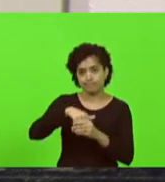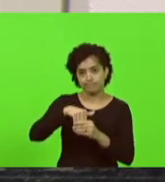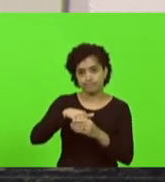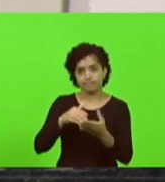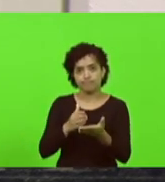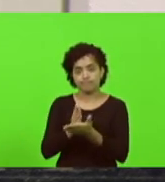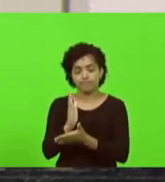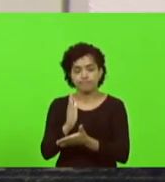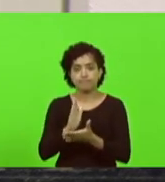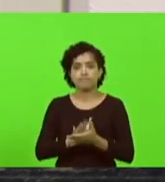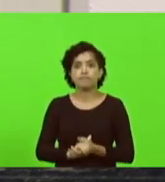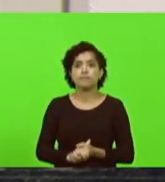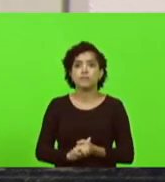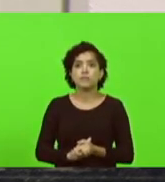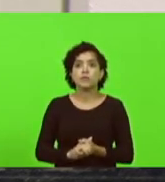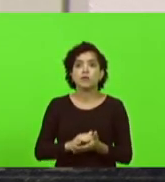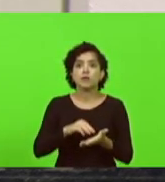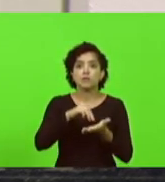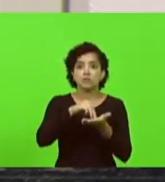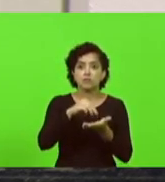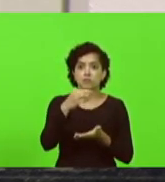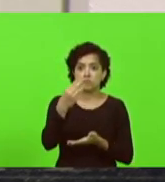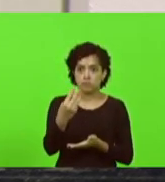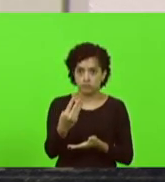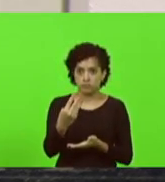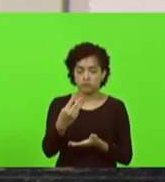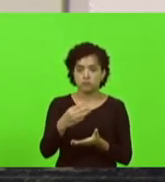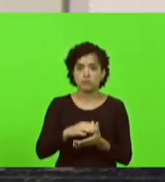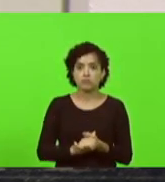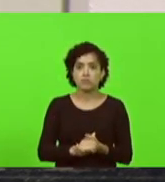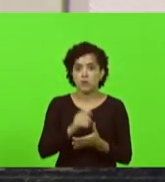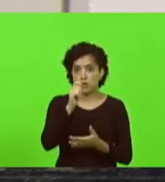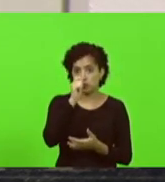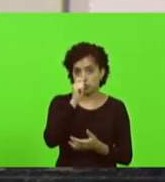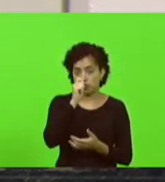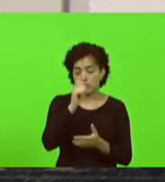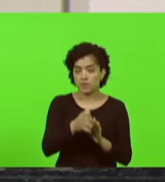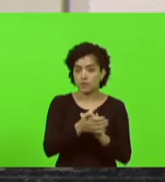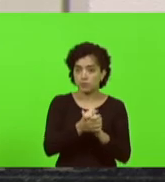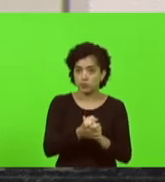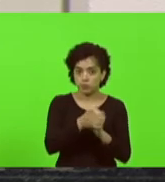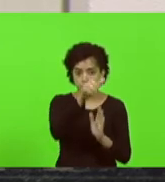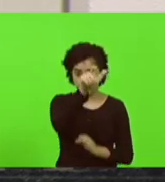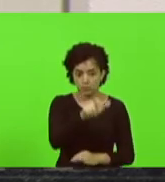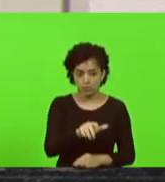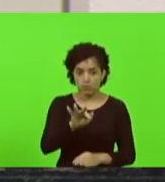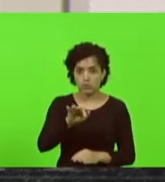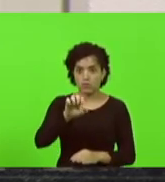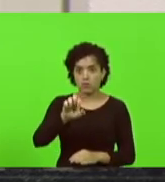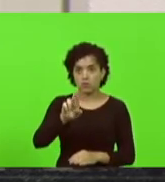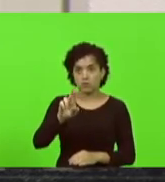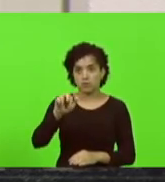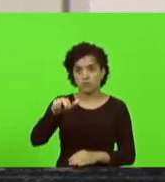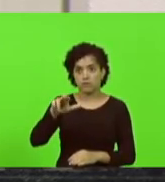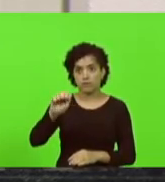aprovado. Moção número 3, deputado João Amin, cumprimentando o senhor Fernando Linhares